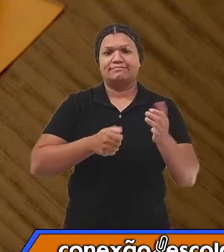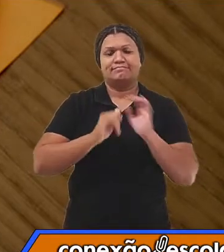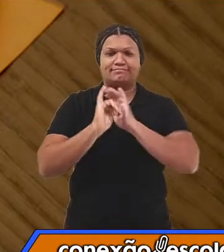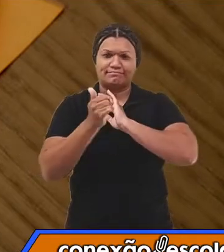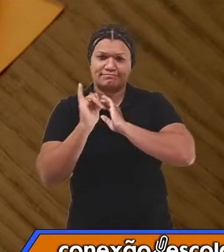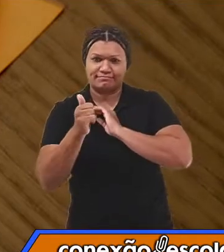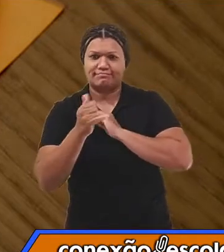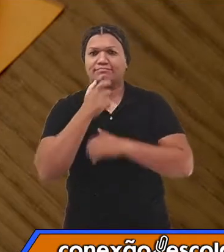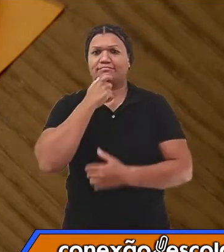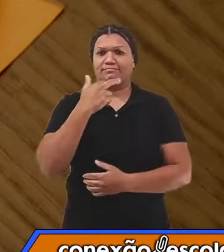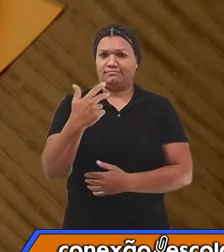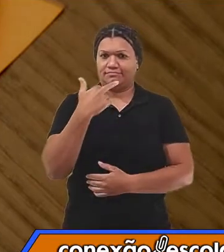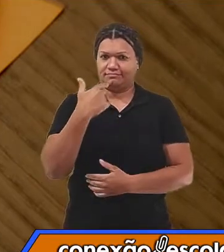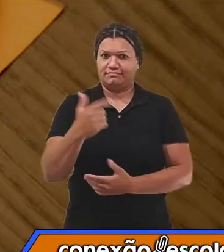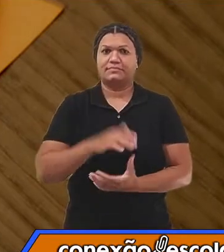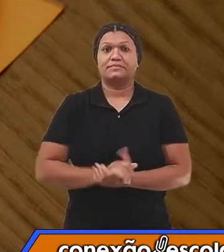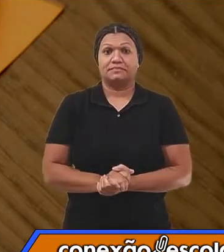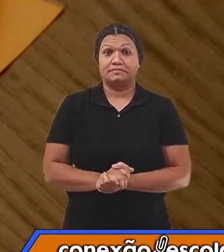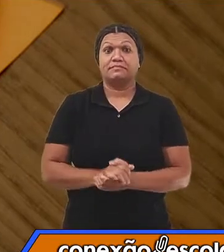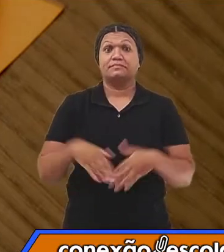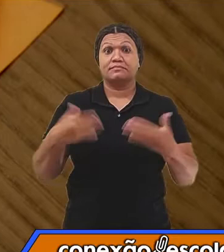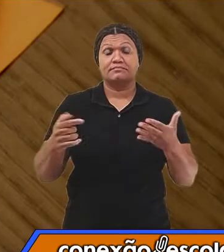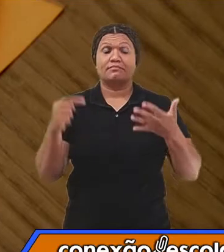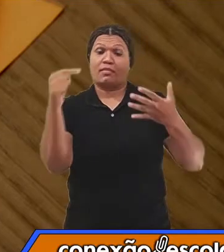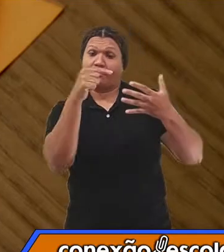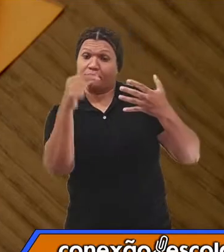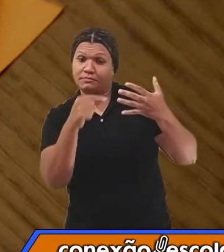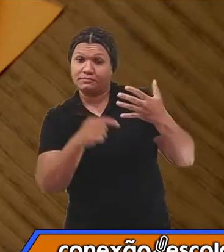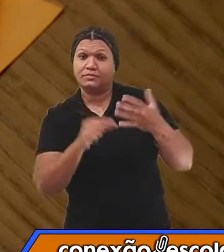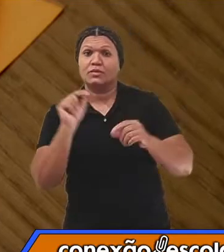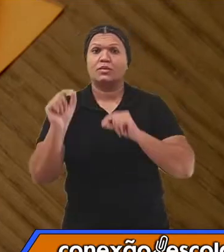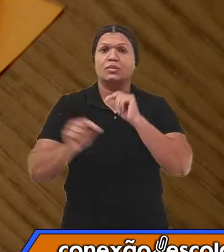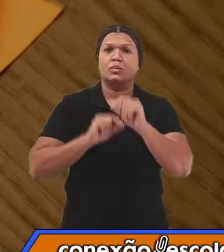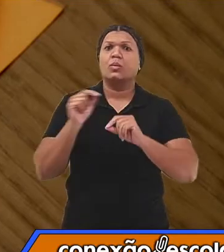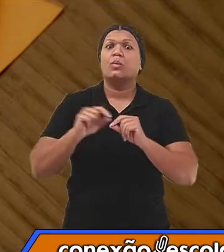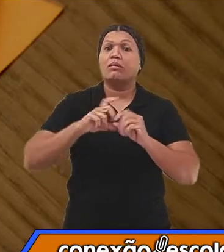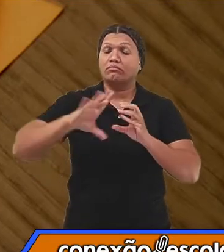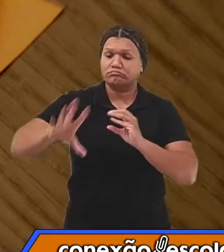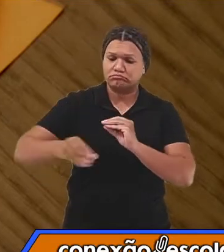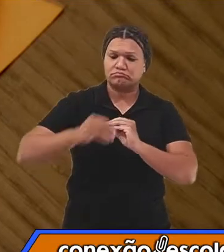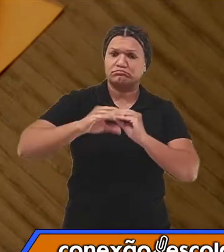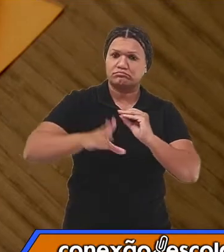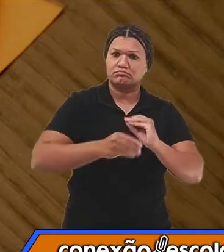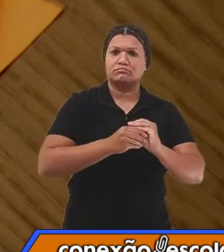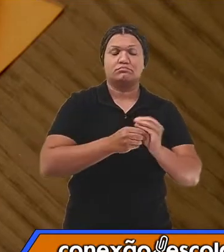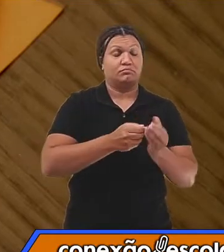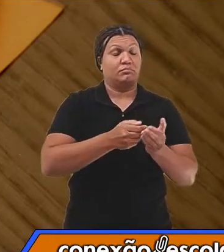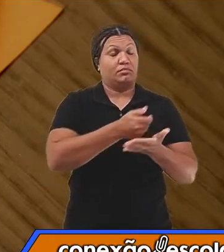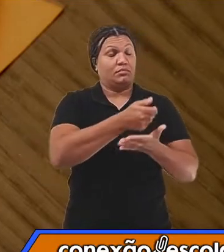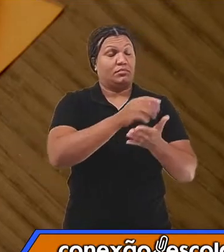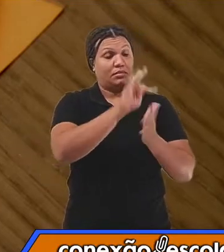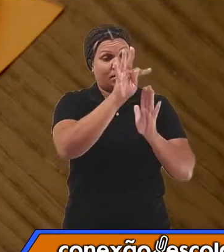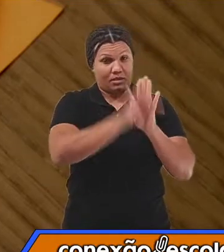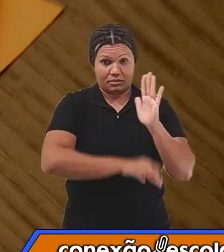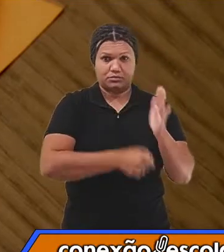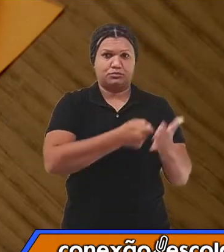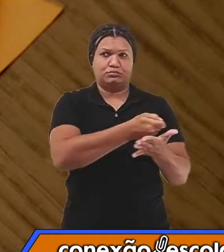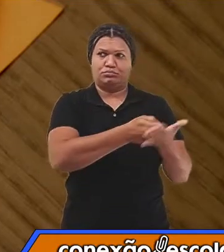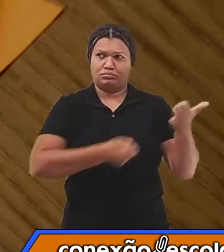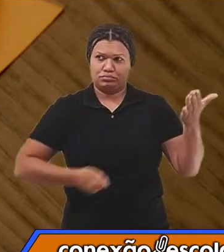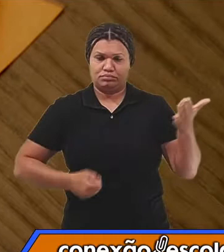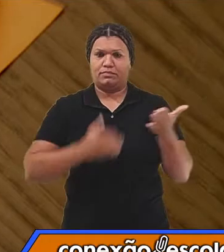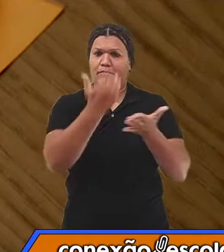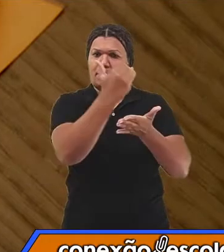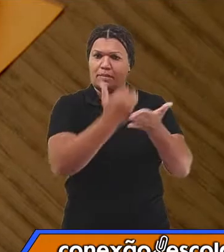Então, os tópicos da nossa aula são os elementos do texto narrativo. Nós vamos estudar o que é